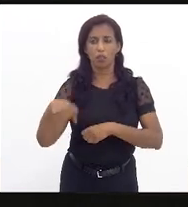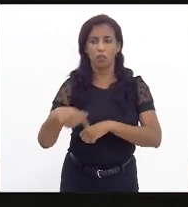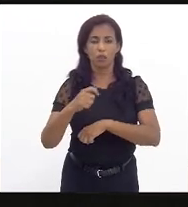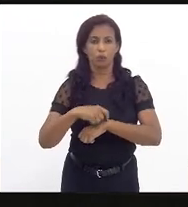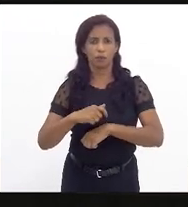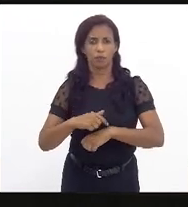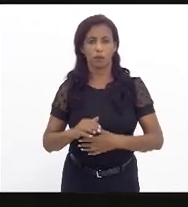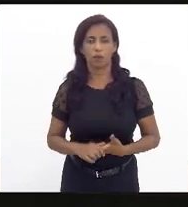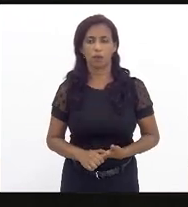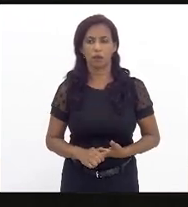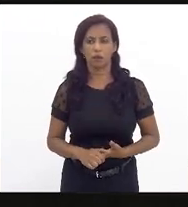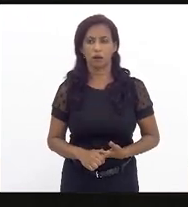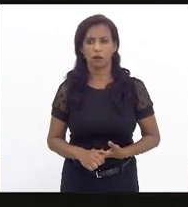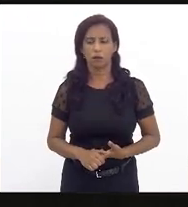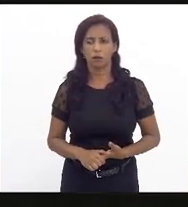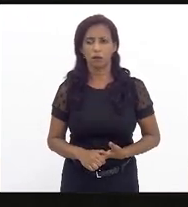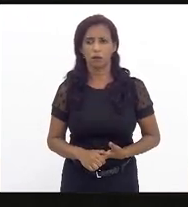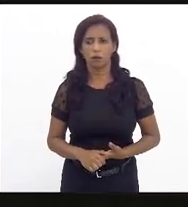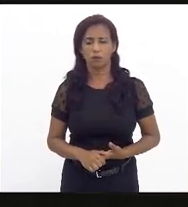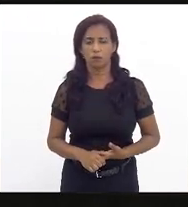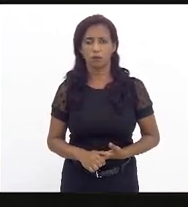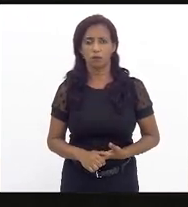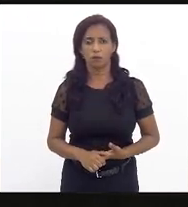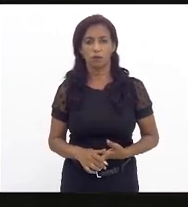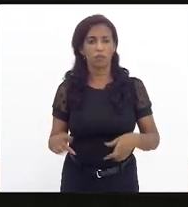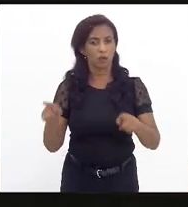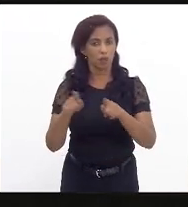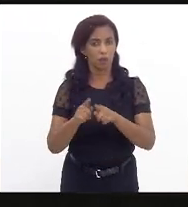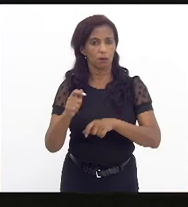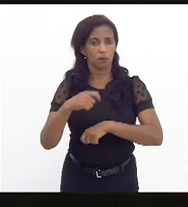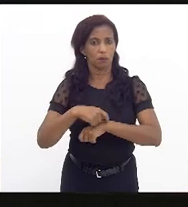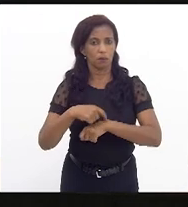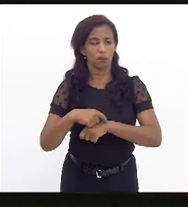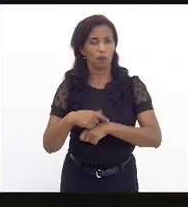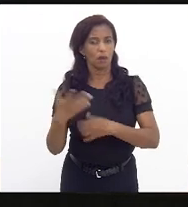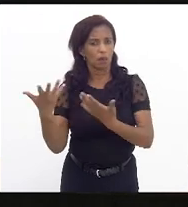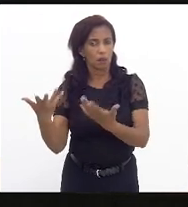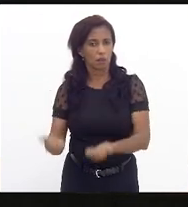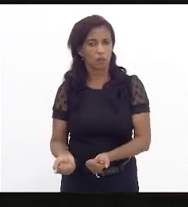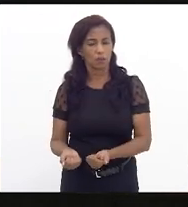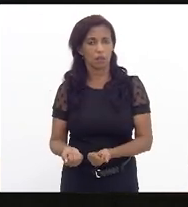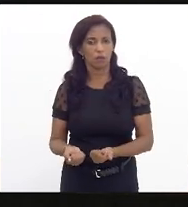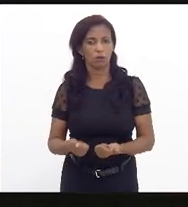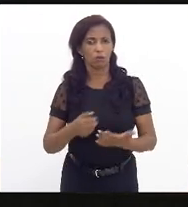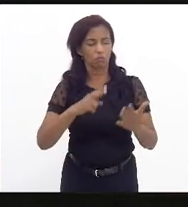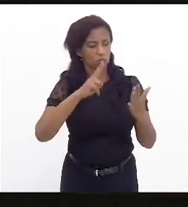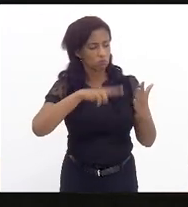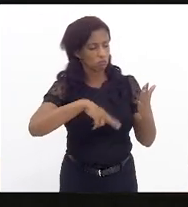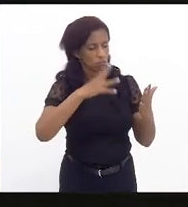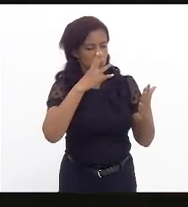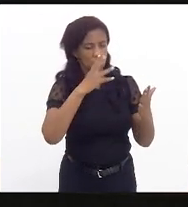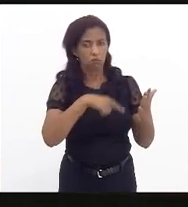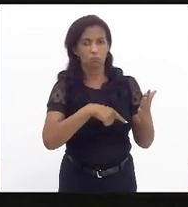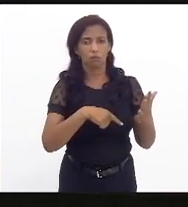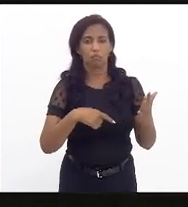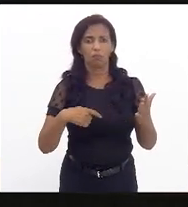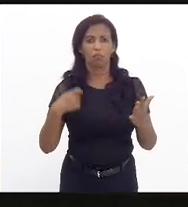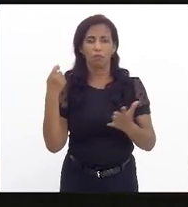momento, que inclusive neste momento submeto a apreciação para o empenho